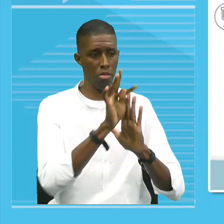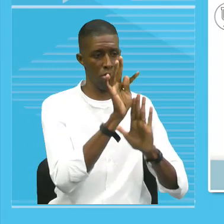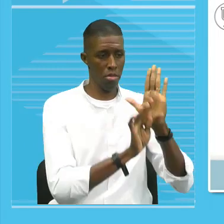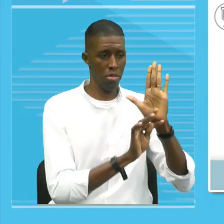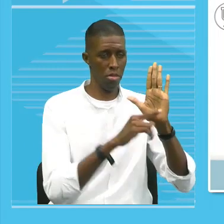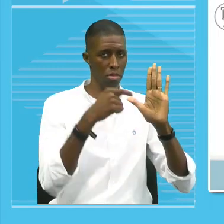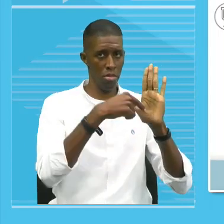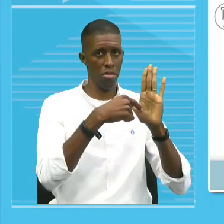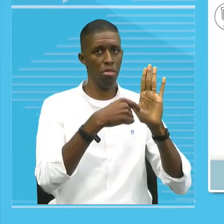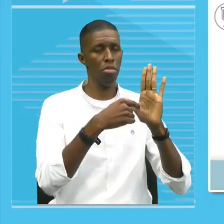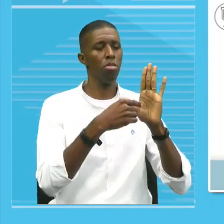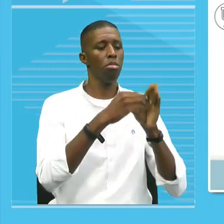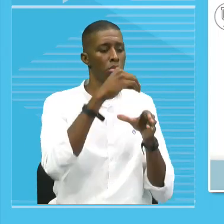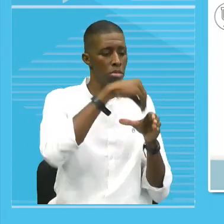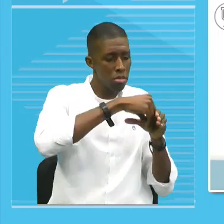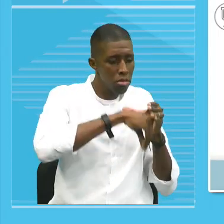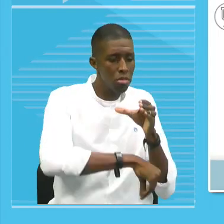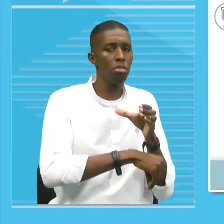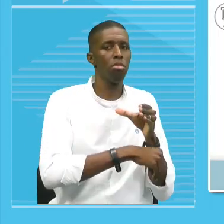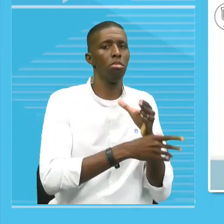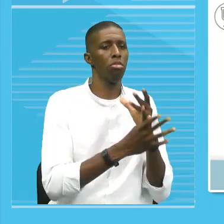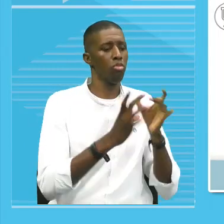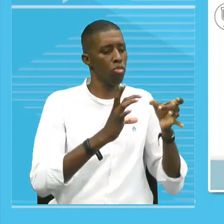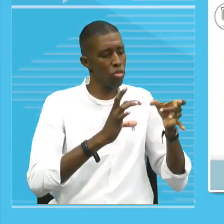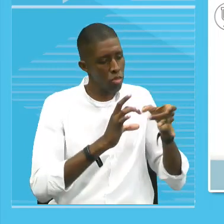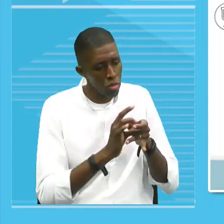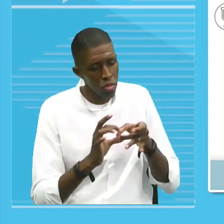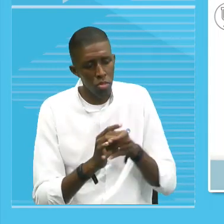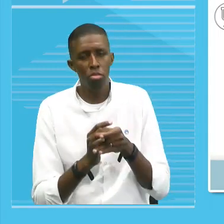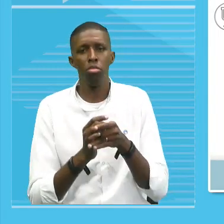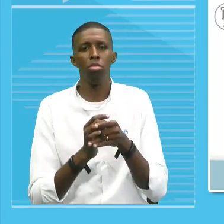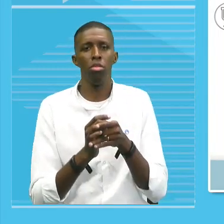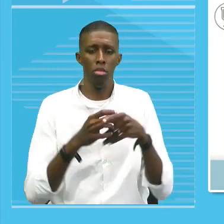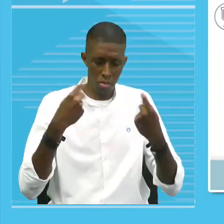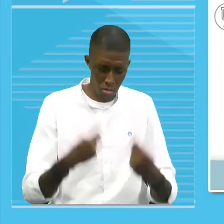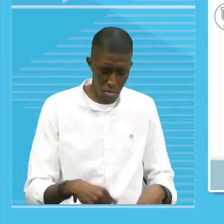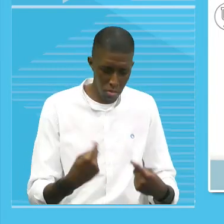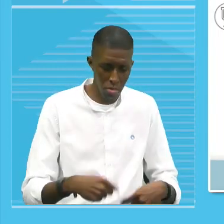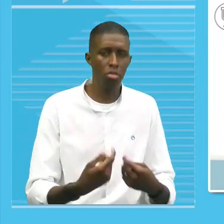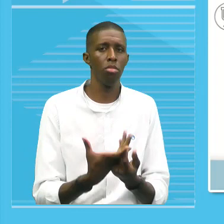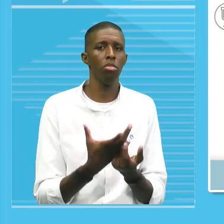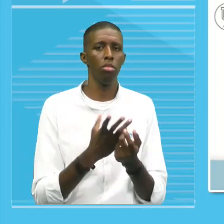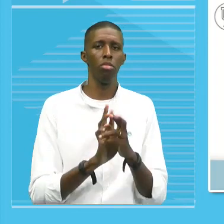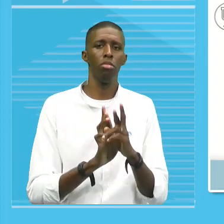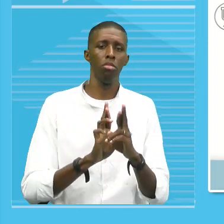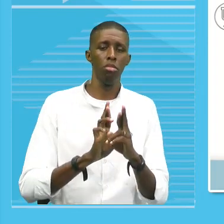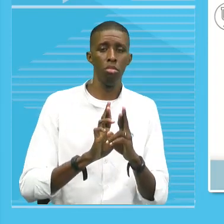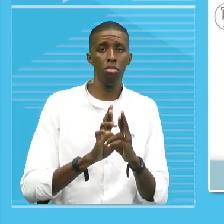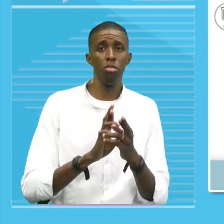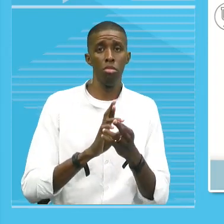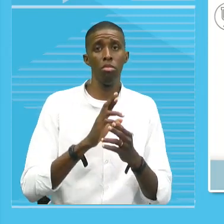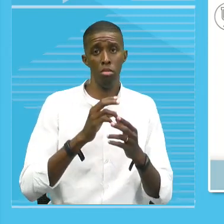uma definição Global do planeta portanto a respeito de reciclagem